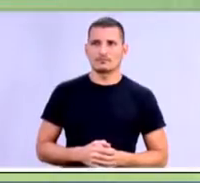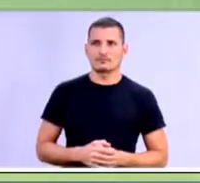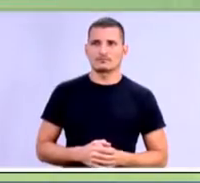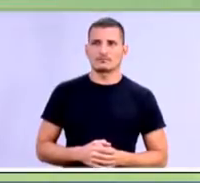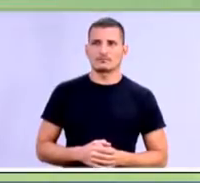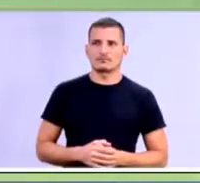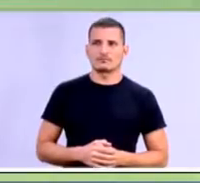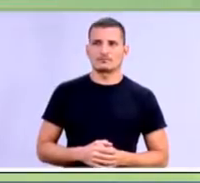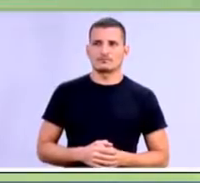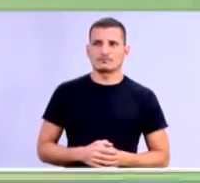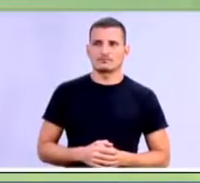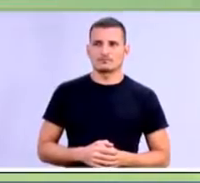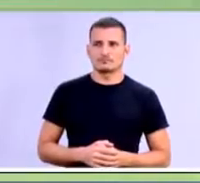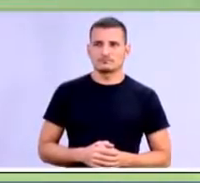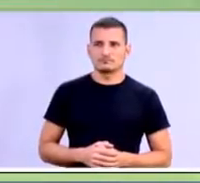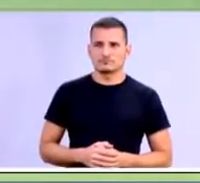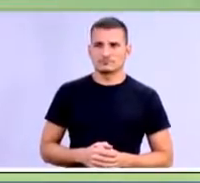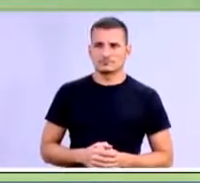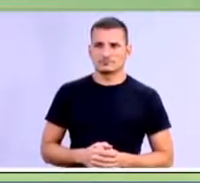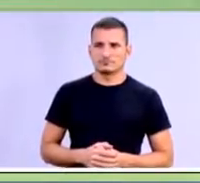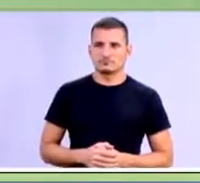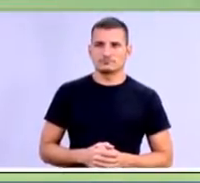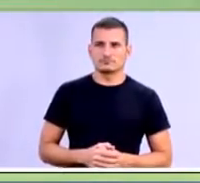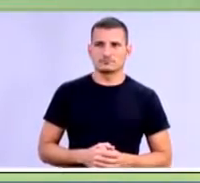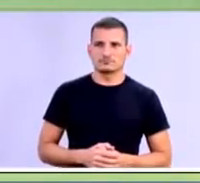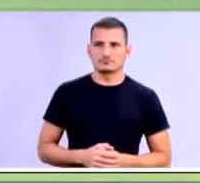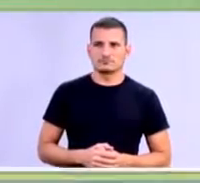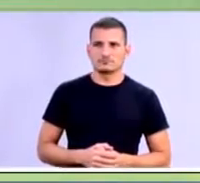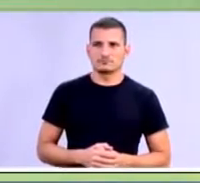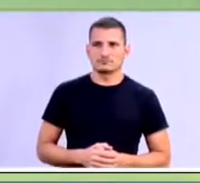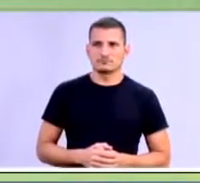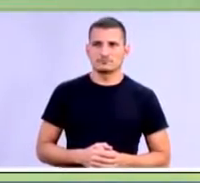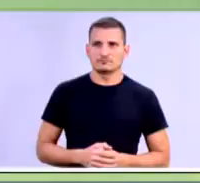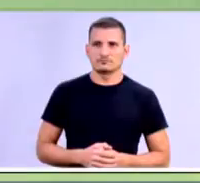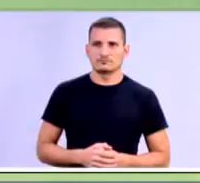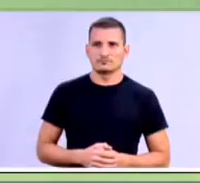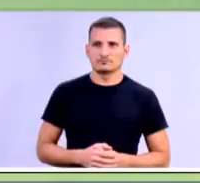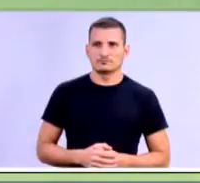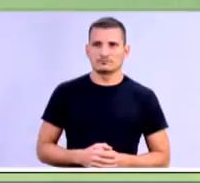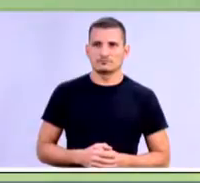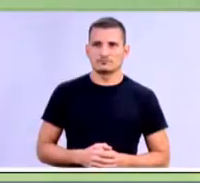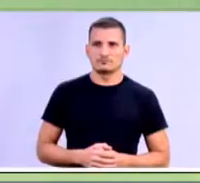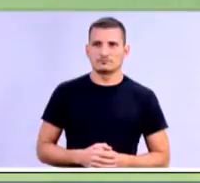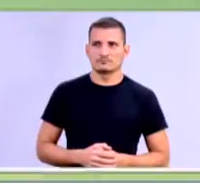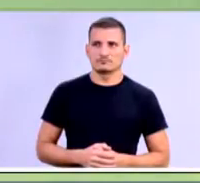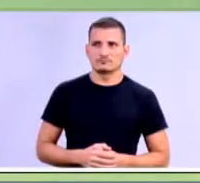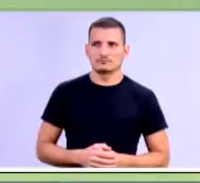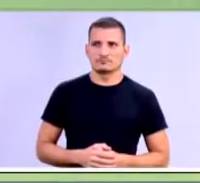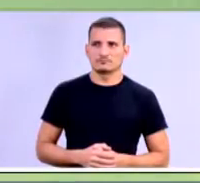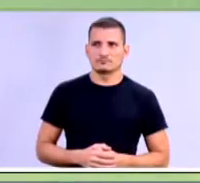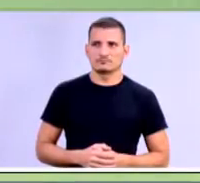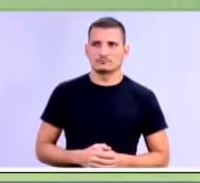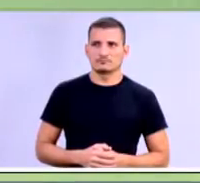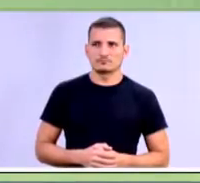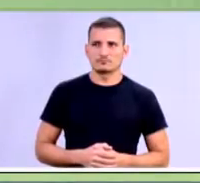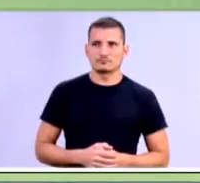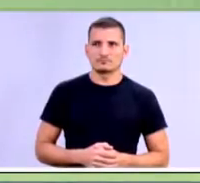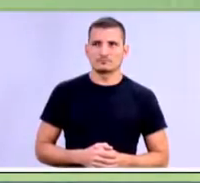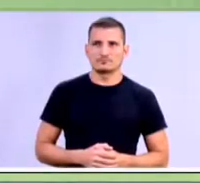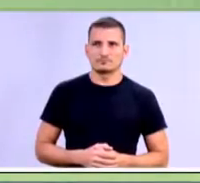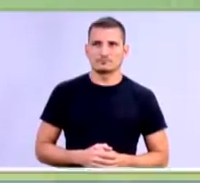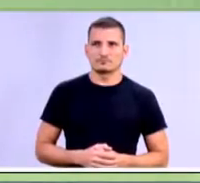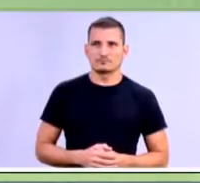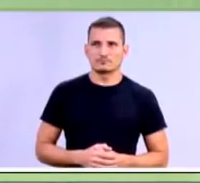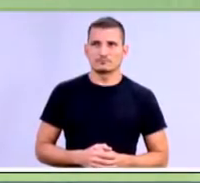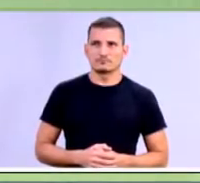expor uma ideia, apresentar algum assunto, falar sobre um